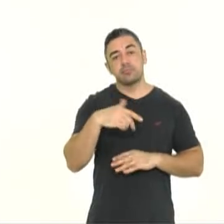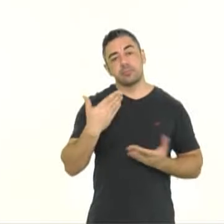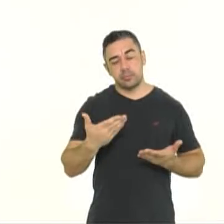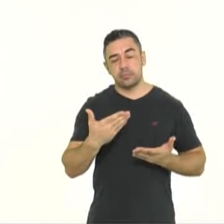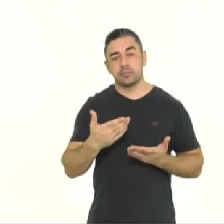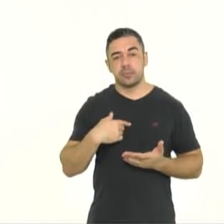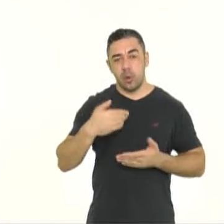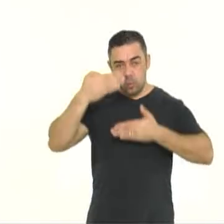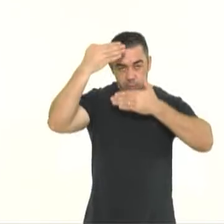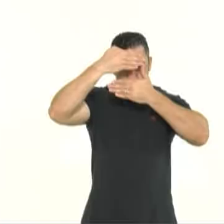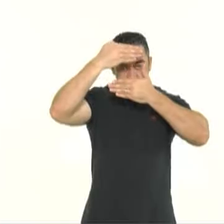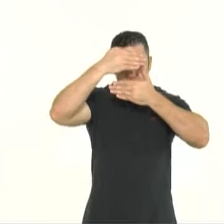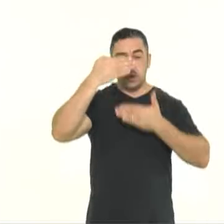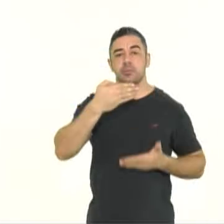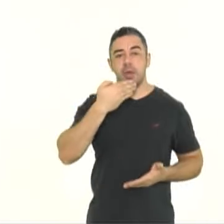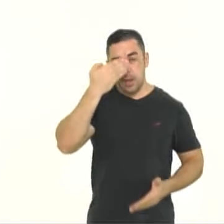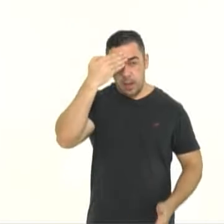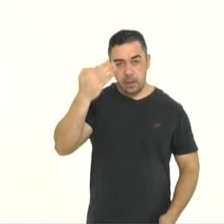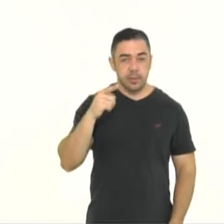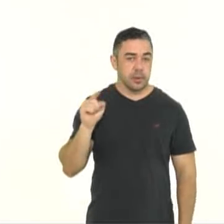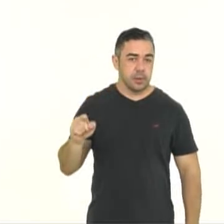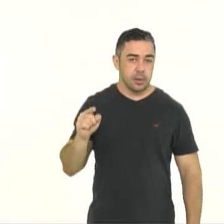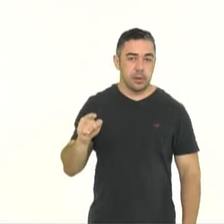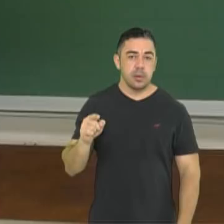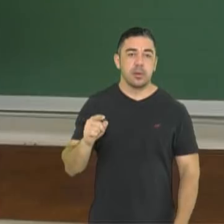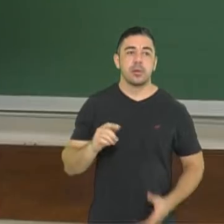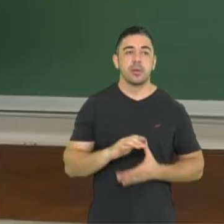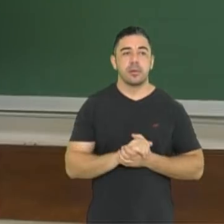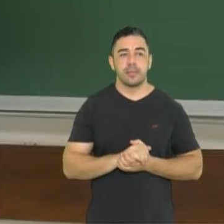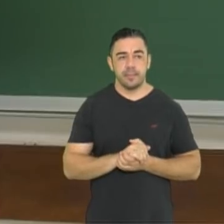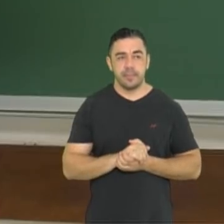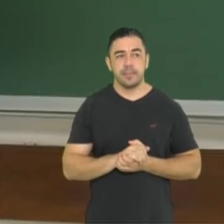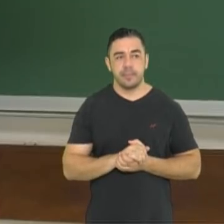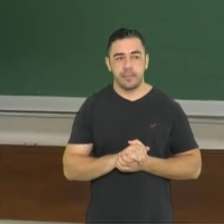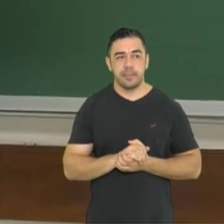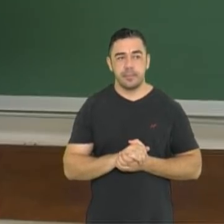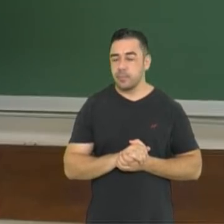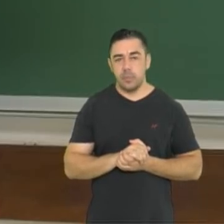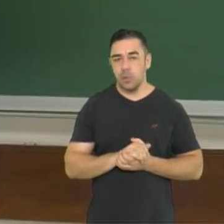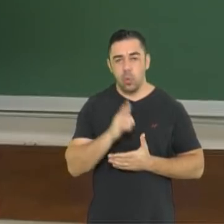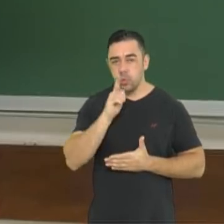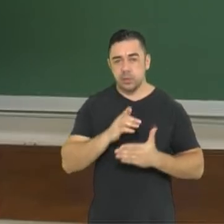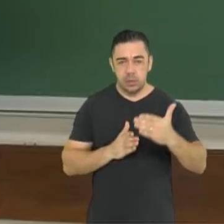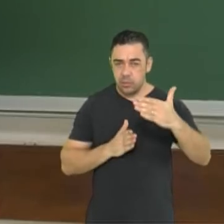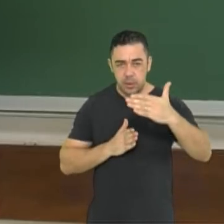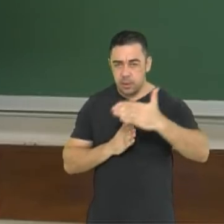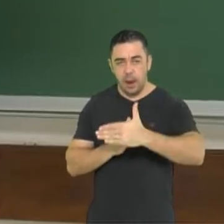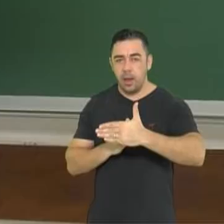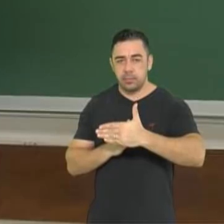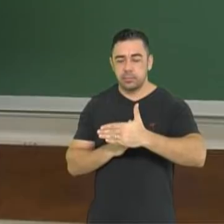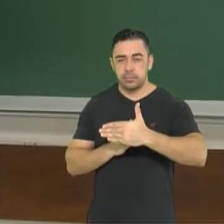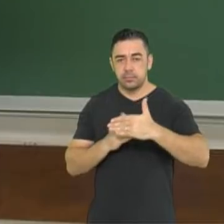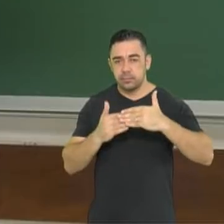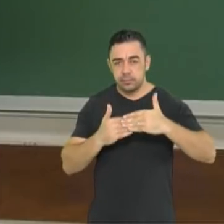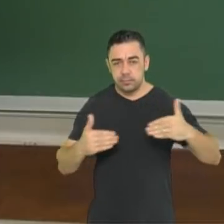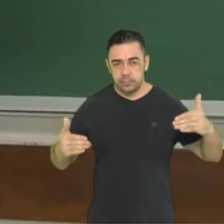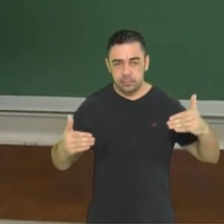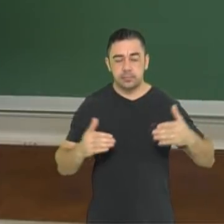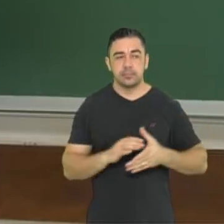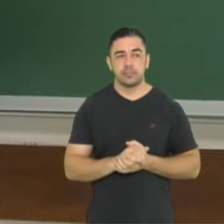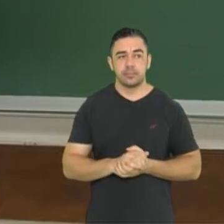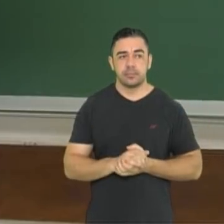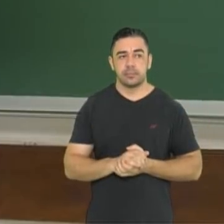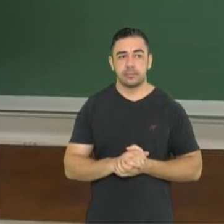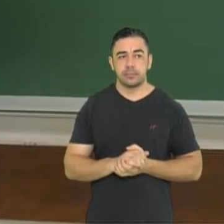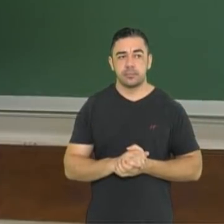os muçulmanos, né, eles foram, ou chamados de mouros, né, foram travados nessa região, ou sarracenos também,